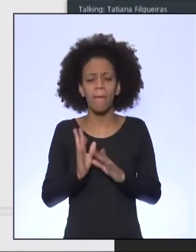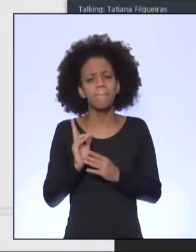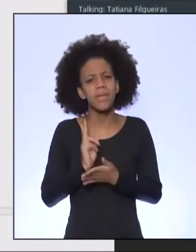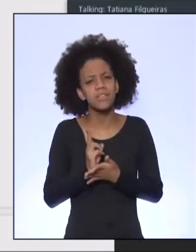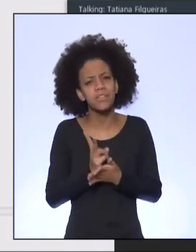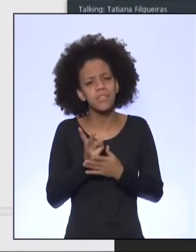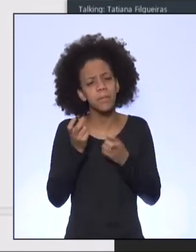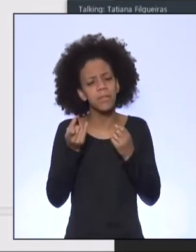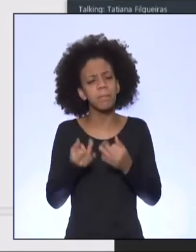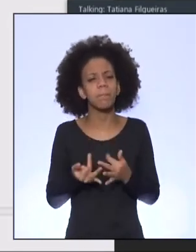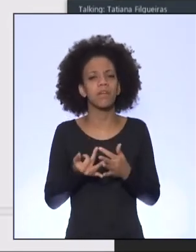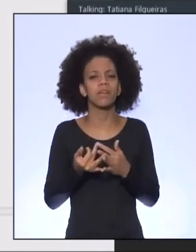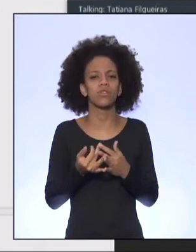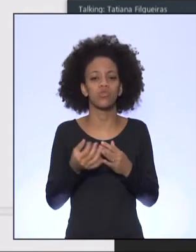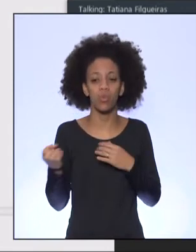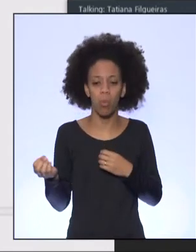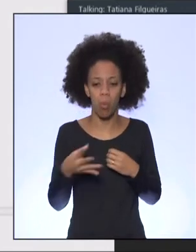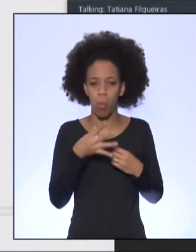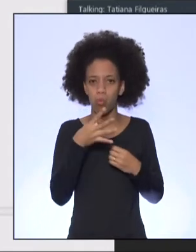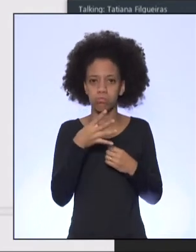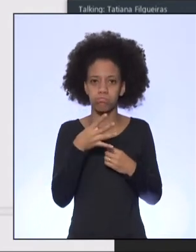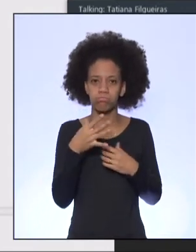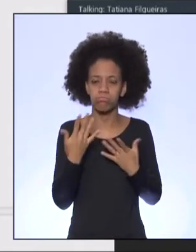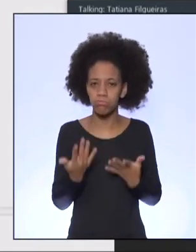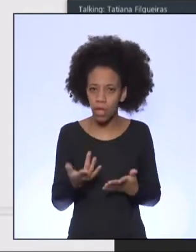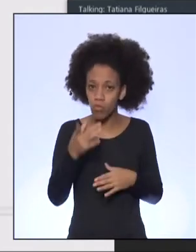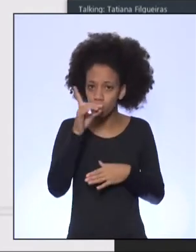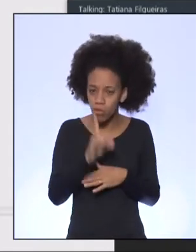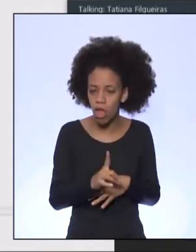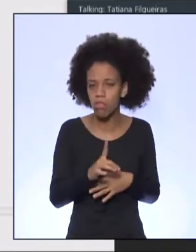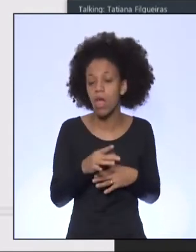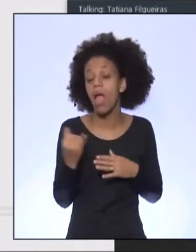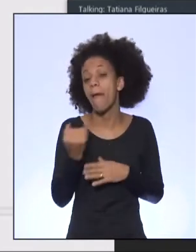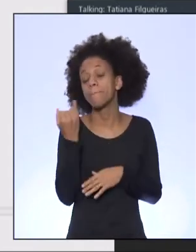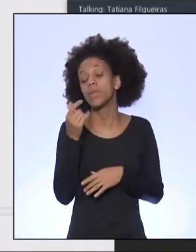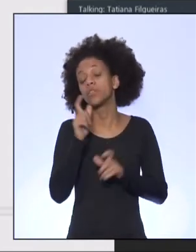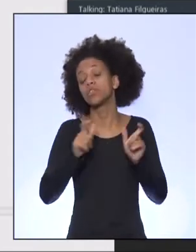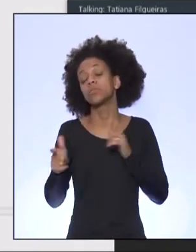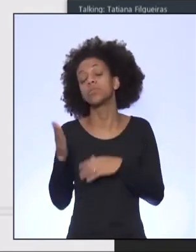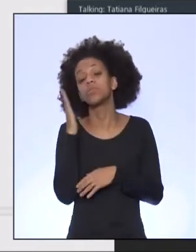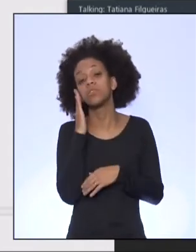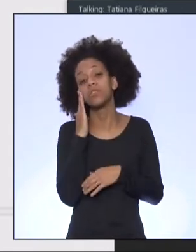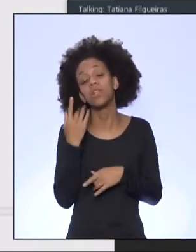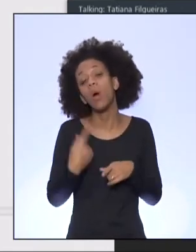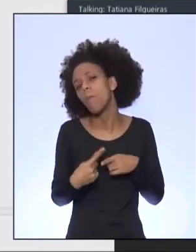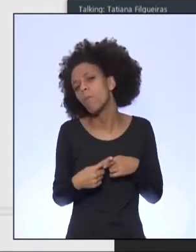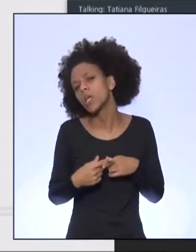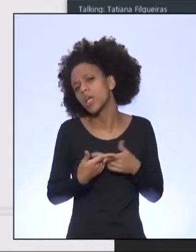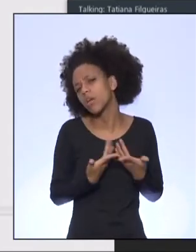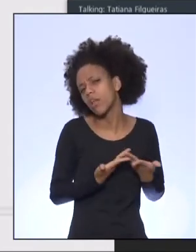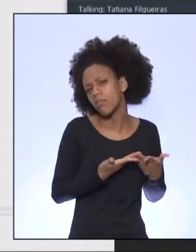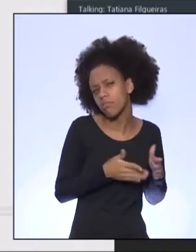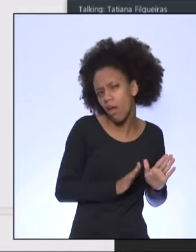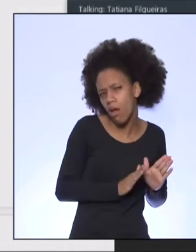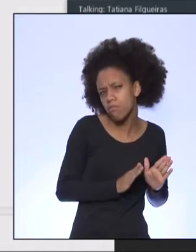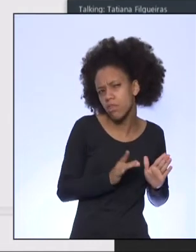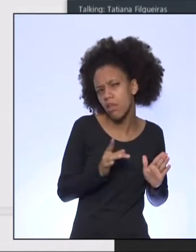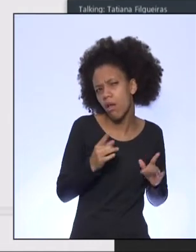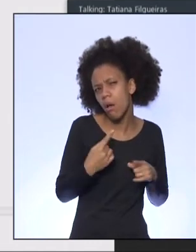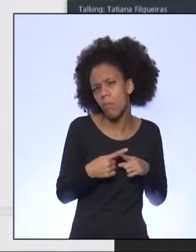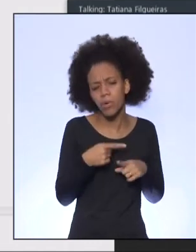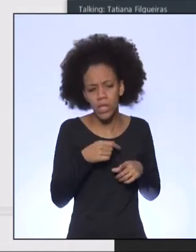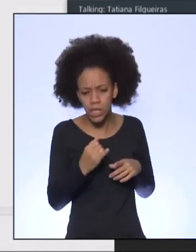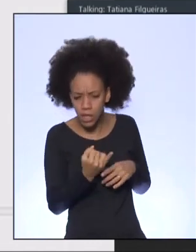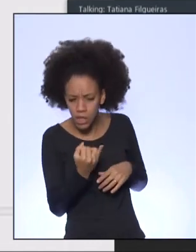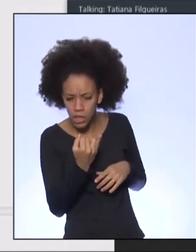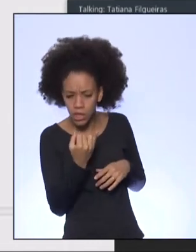falando de uma inovação, de um novo direito, é importante que as pessoas entendam por que ele nasce, por que ele é importante, quais